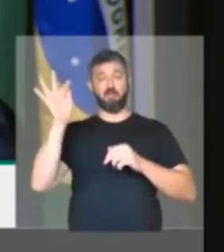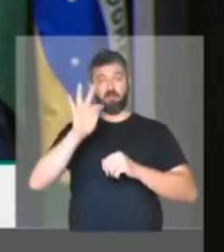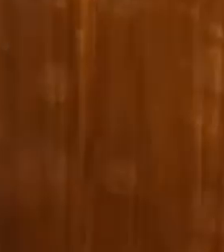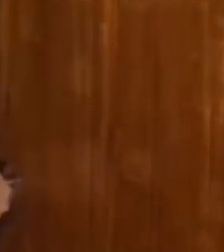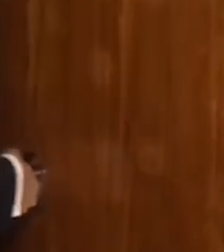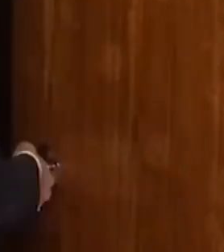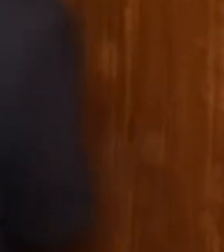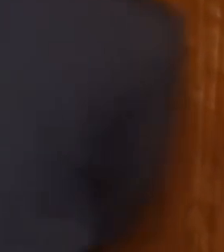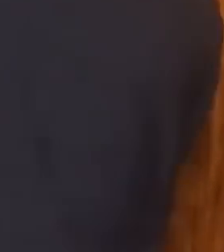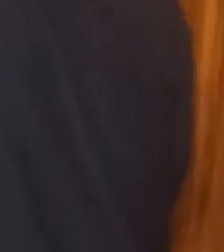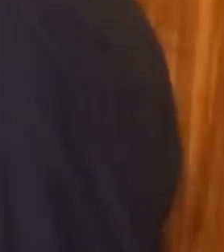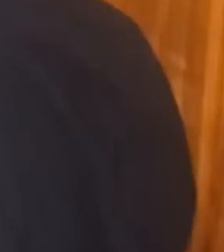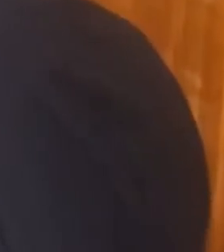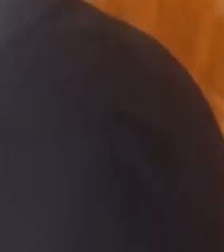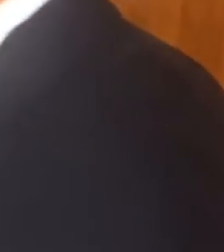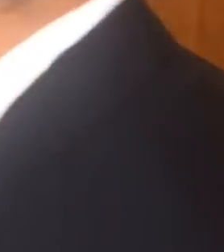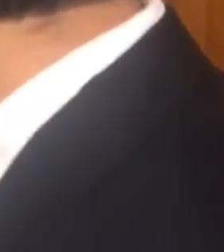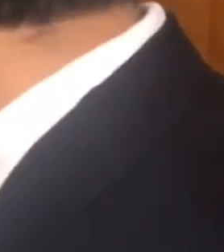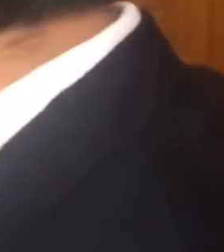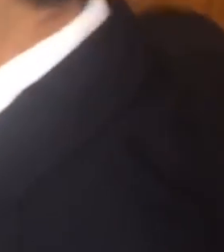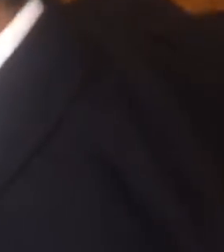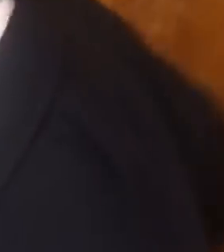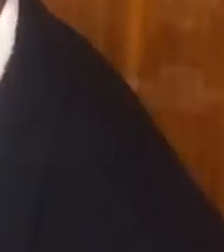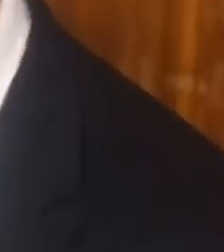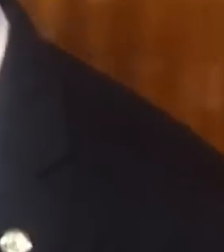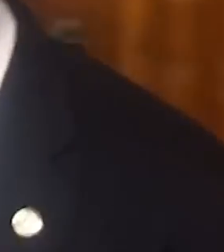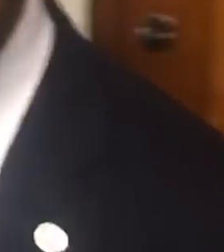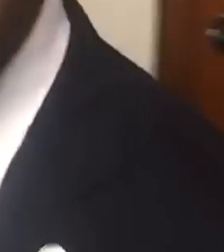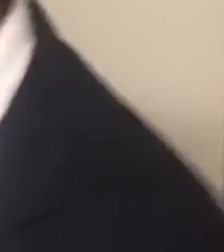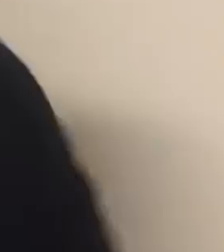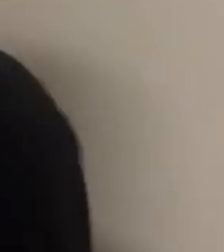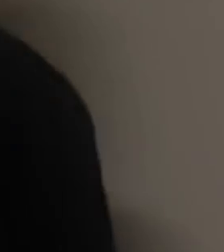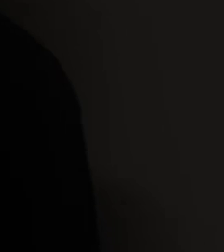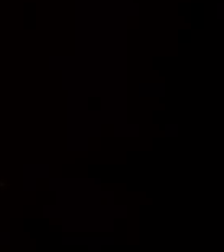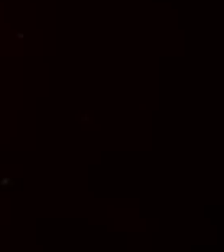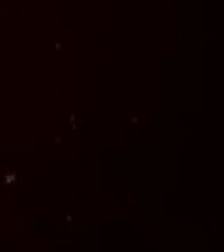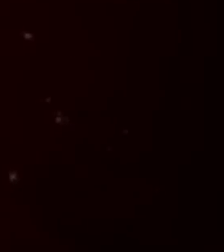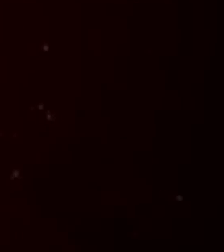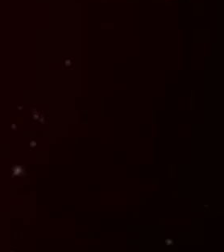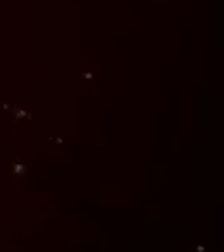Ano Novo. 2020 tem mais.